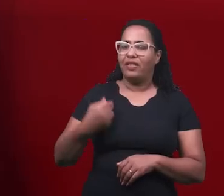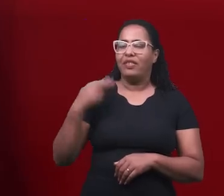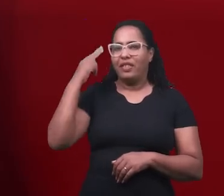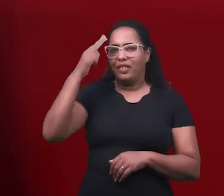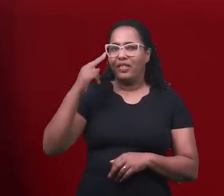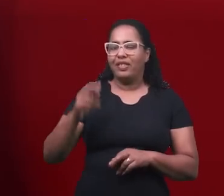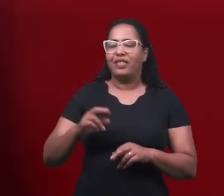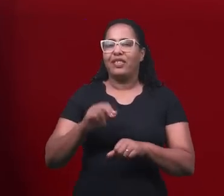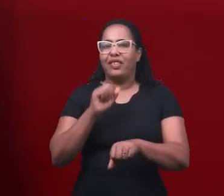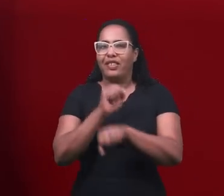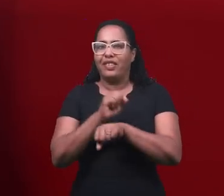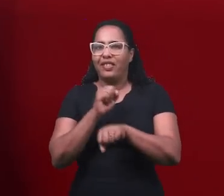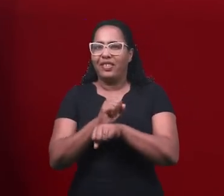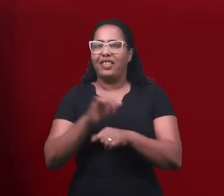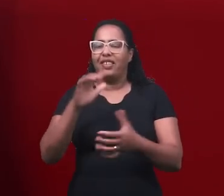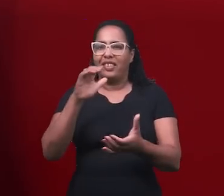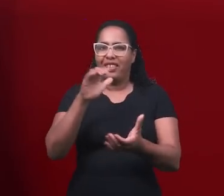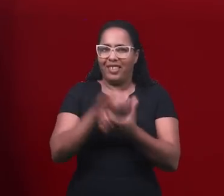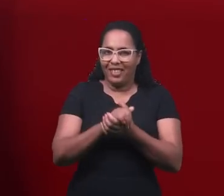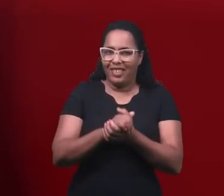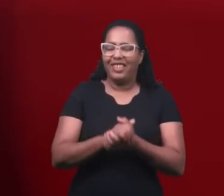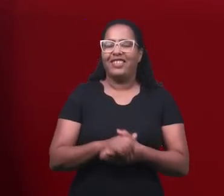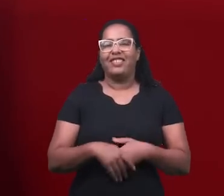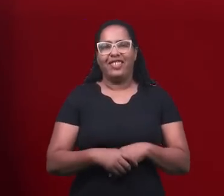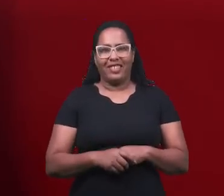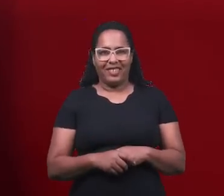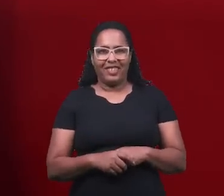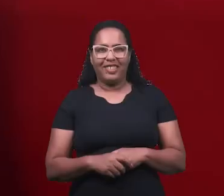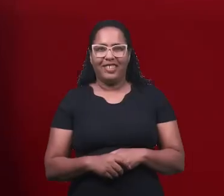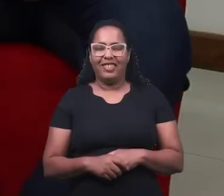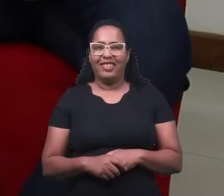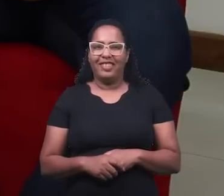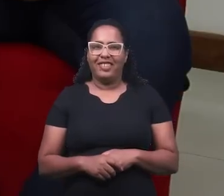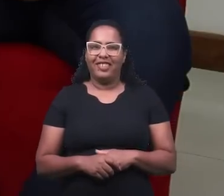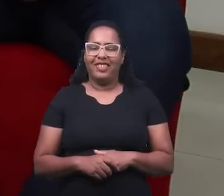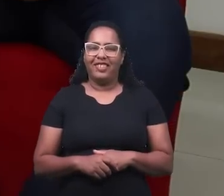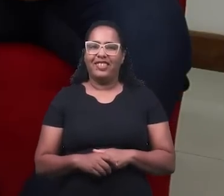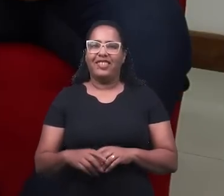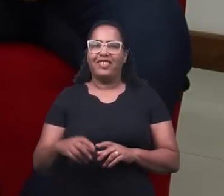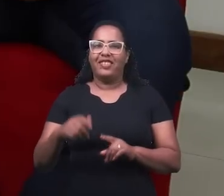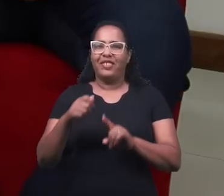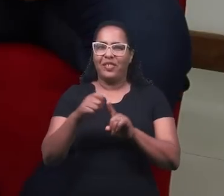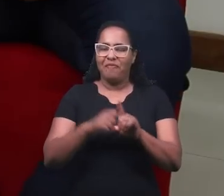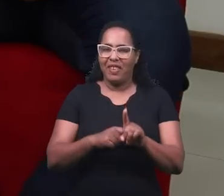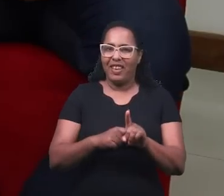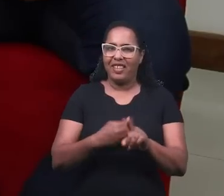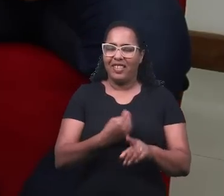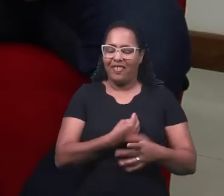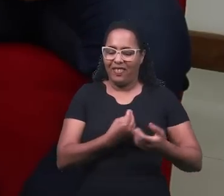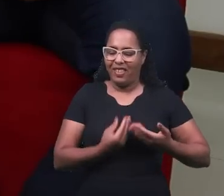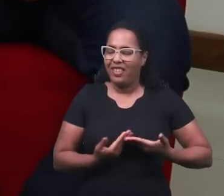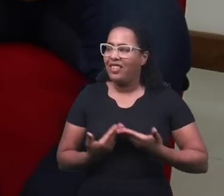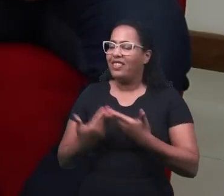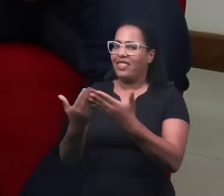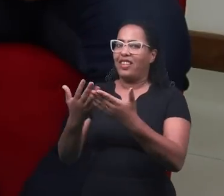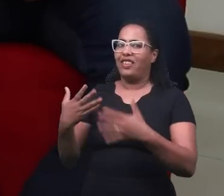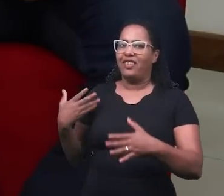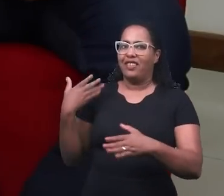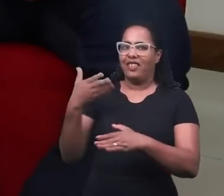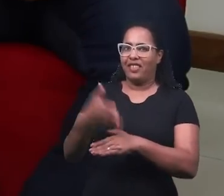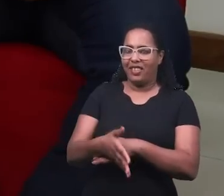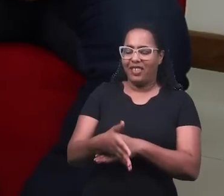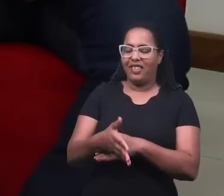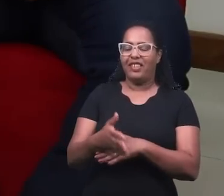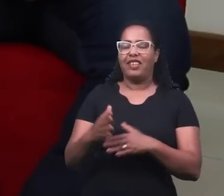sonho. Expectativa do casamento da Nossa Paula. viagem é uma viagem missionária. Viemos, né, no mês da dedicação,